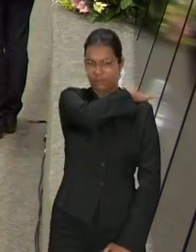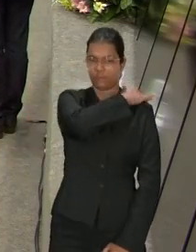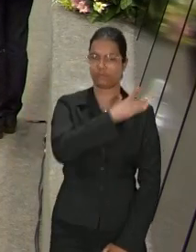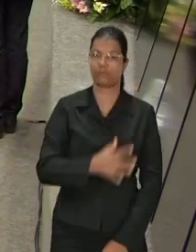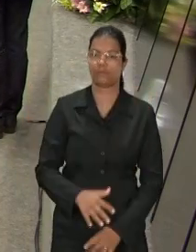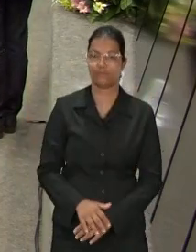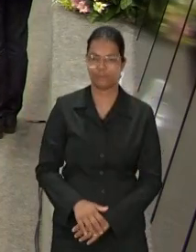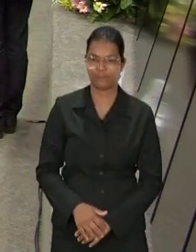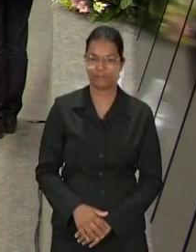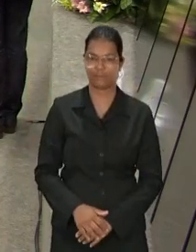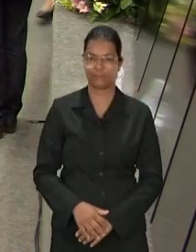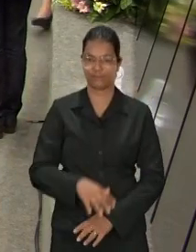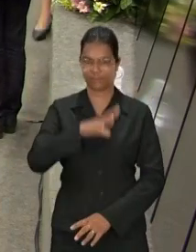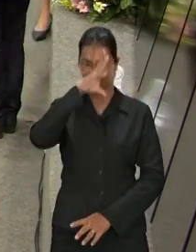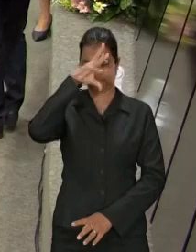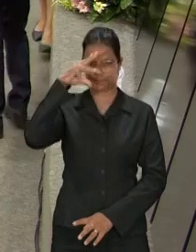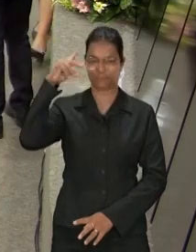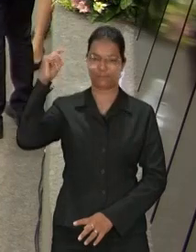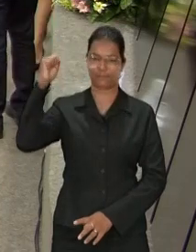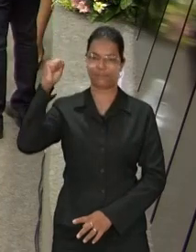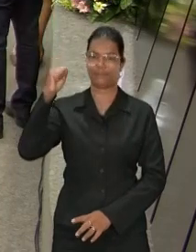Grosso.